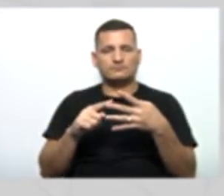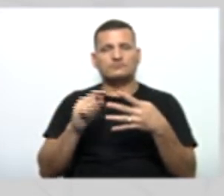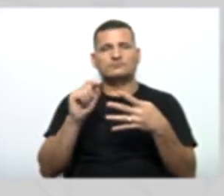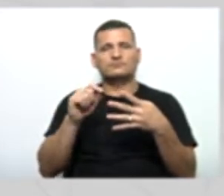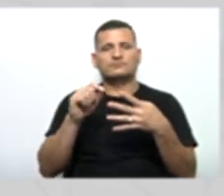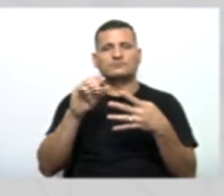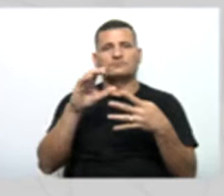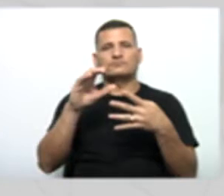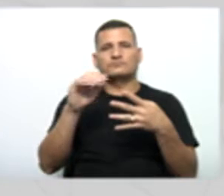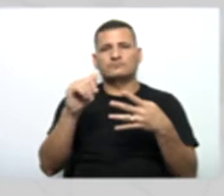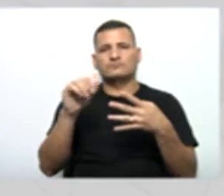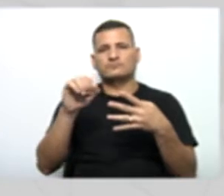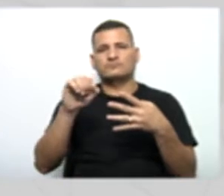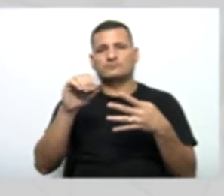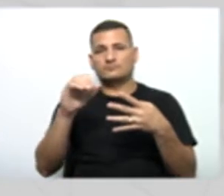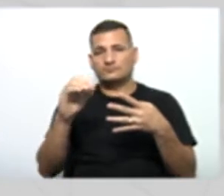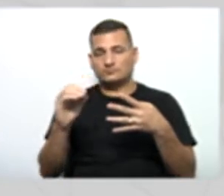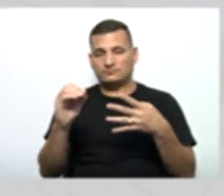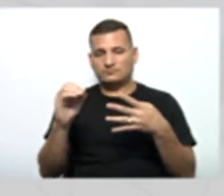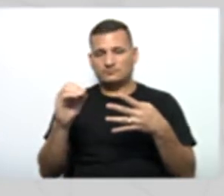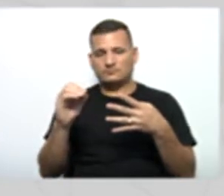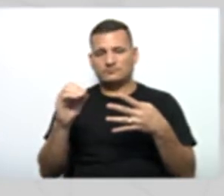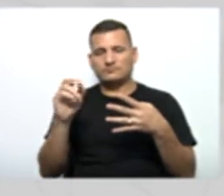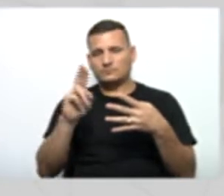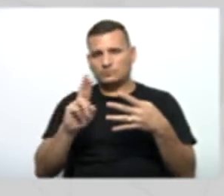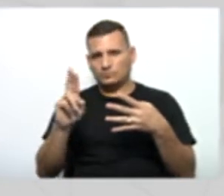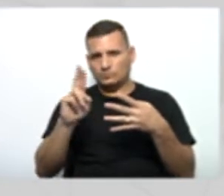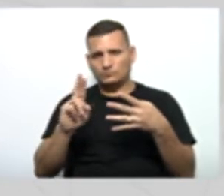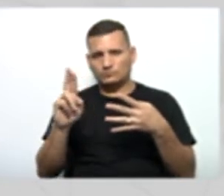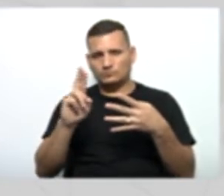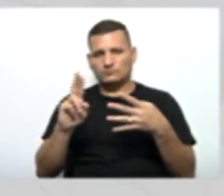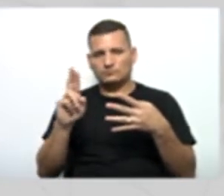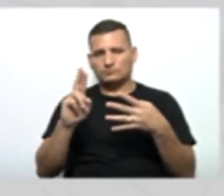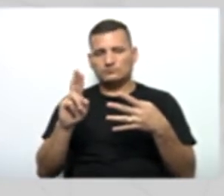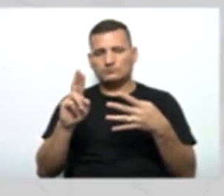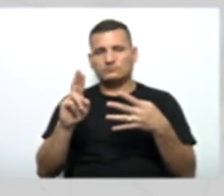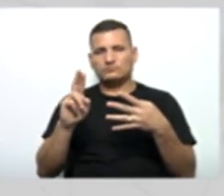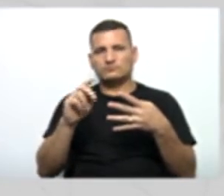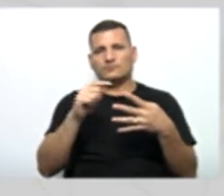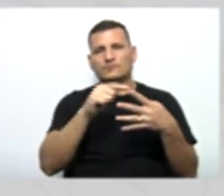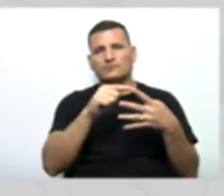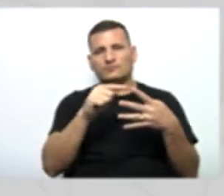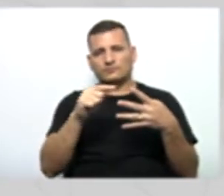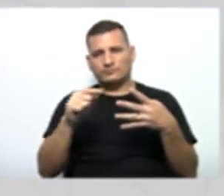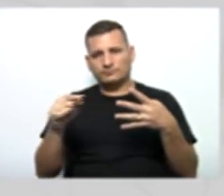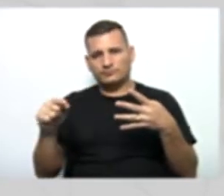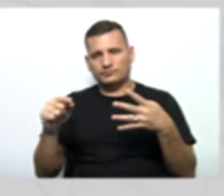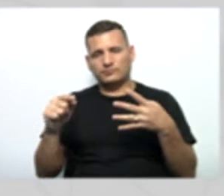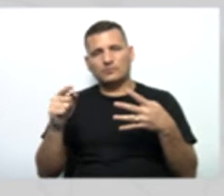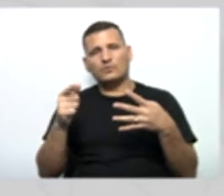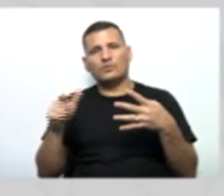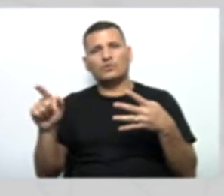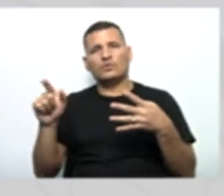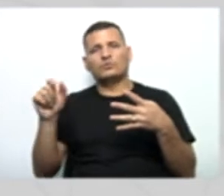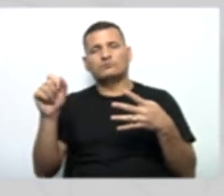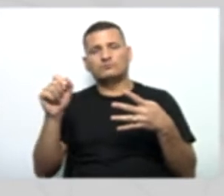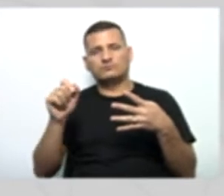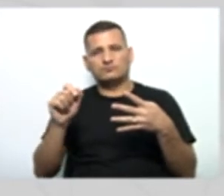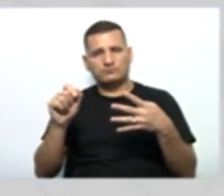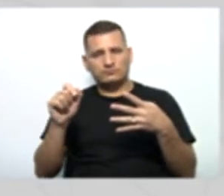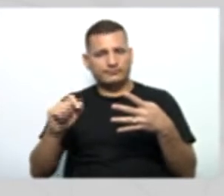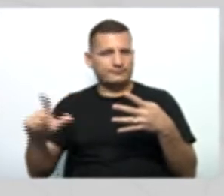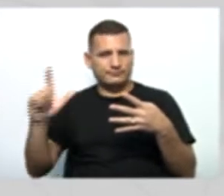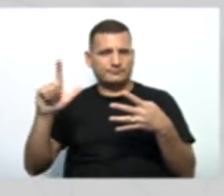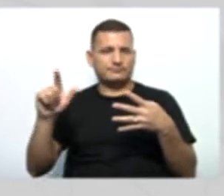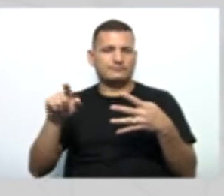caso que, ao ser executado, deve executar outro caso de uso também. Vejam bem